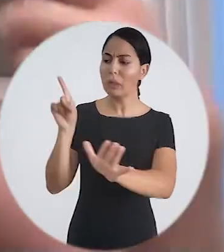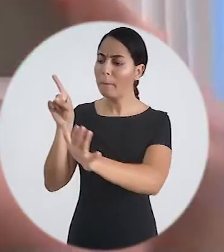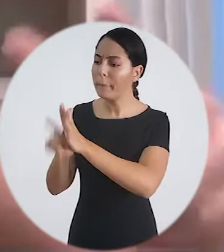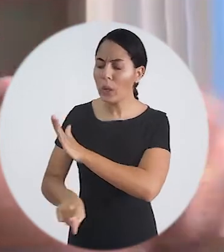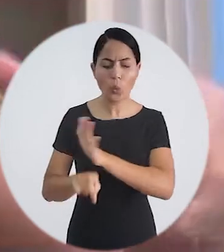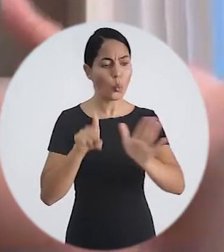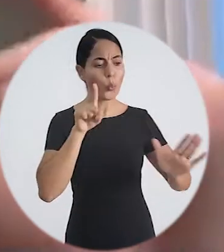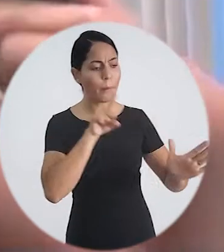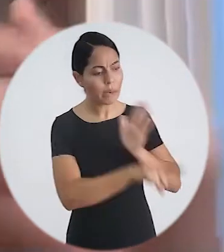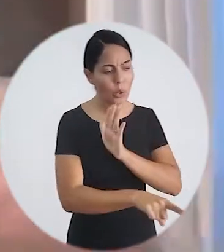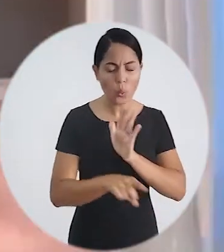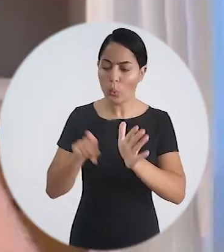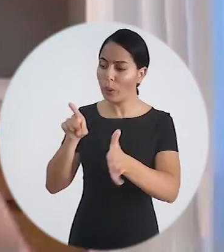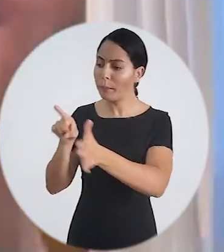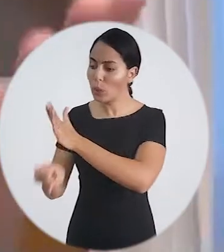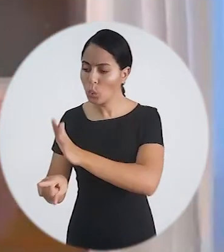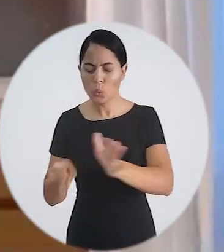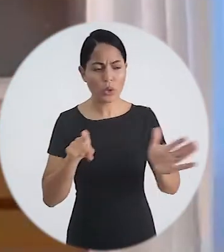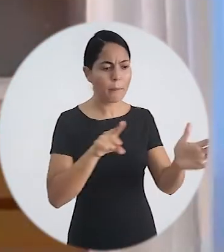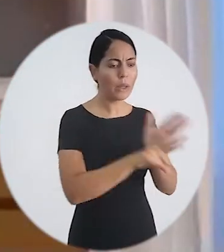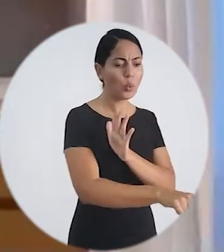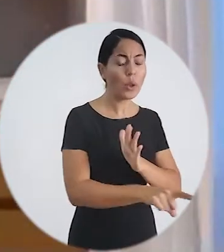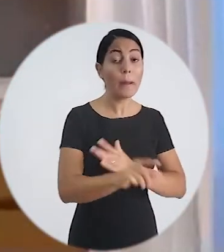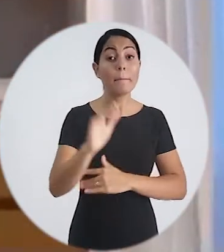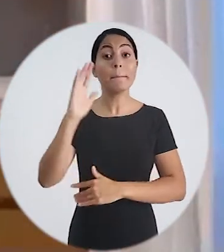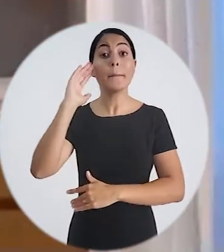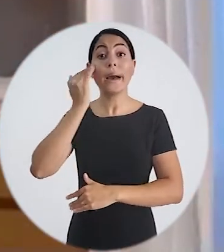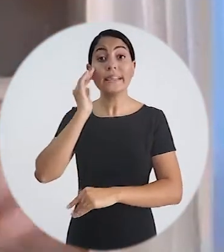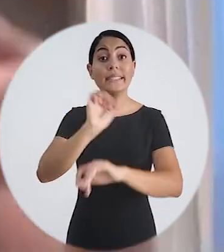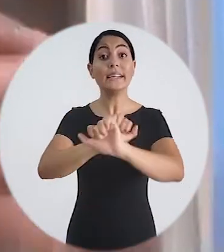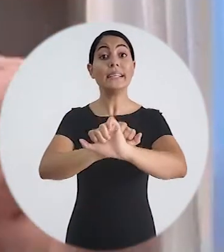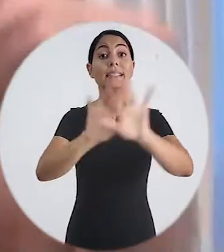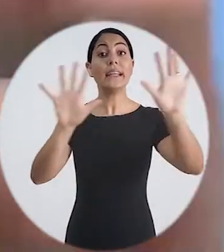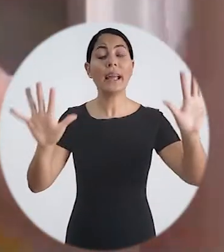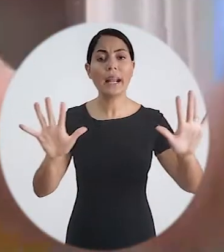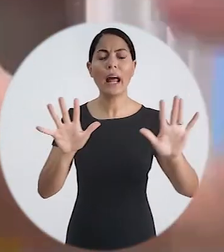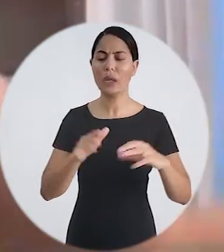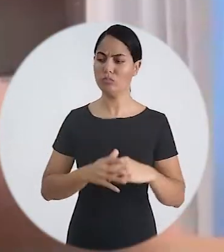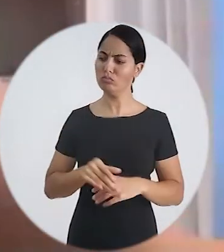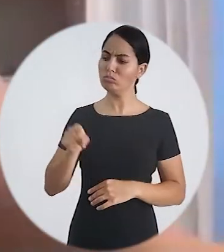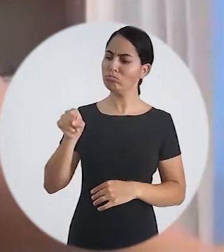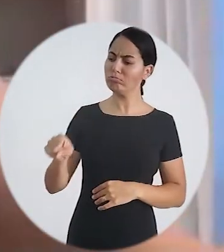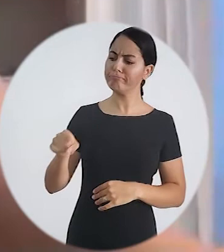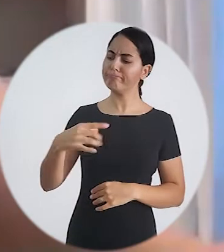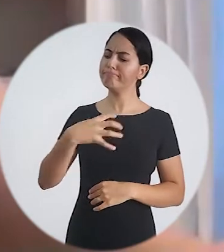perguntas para compreender mais e melhor o que faz